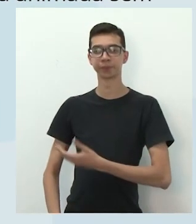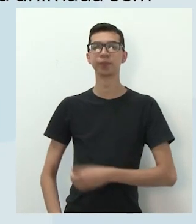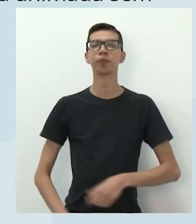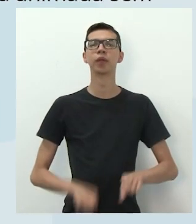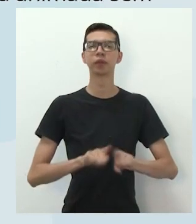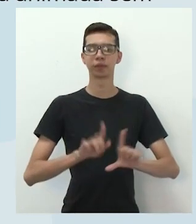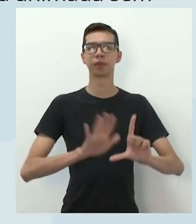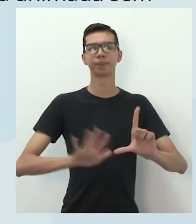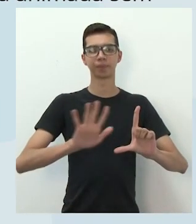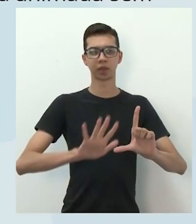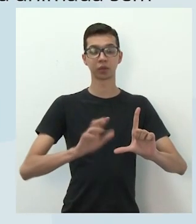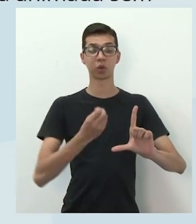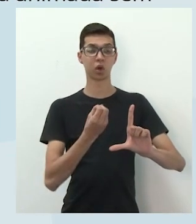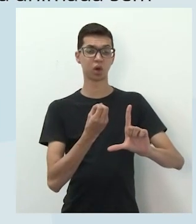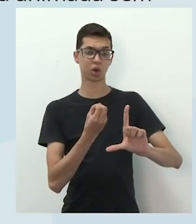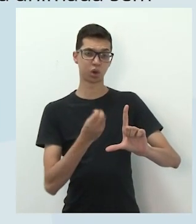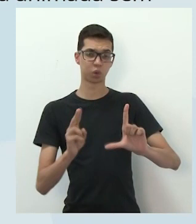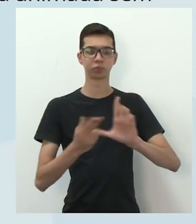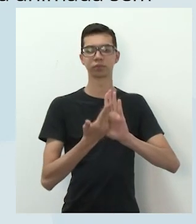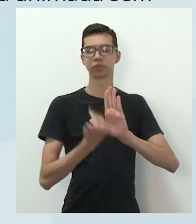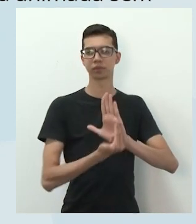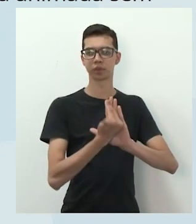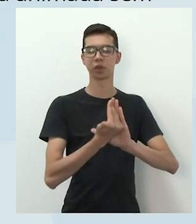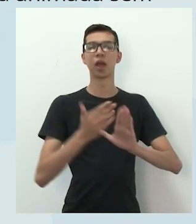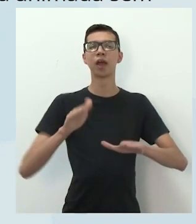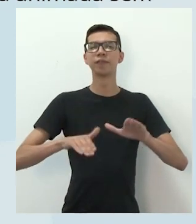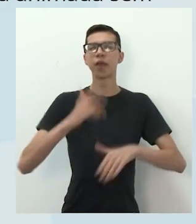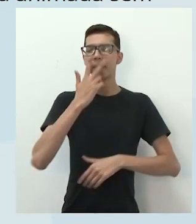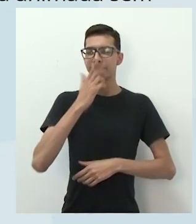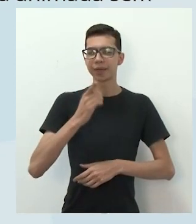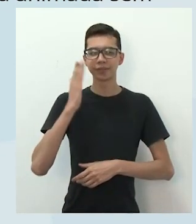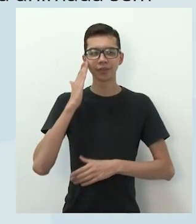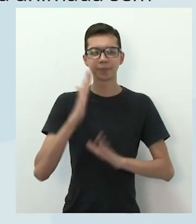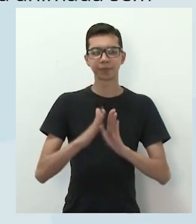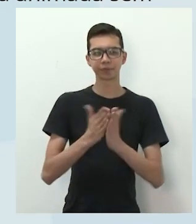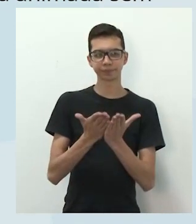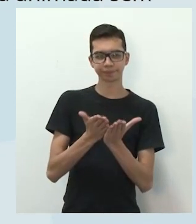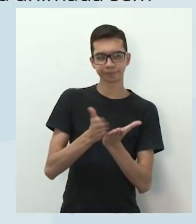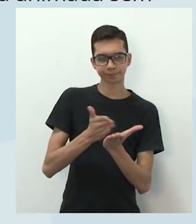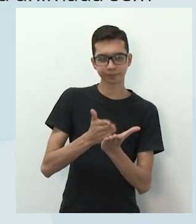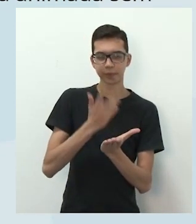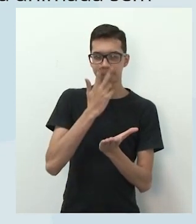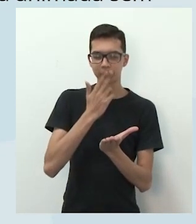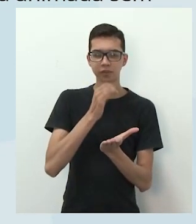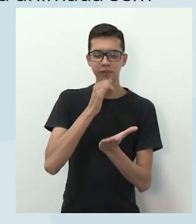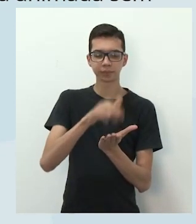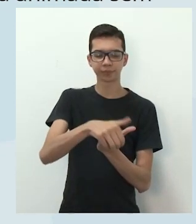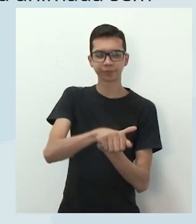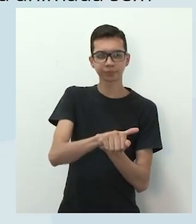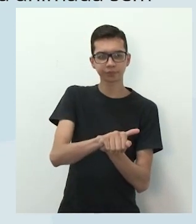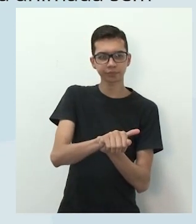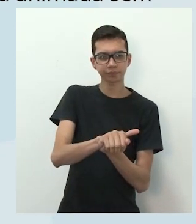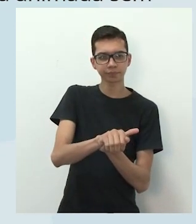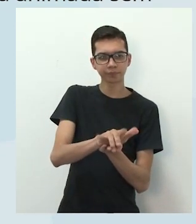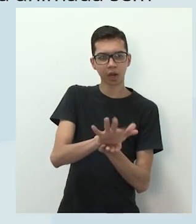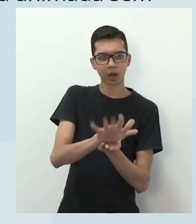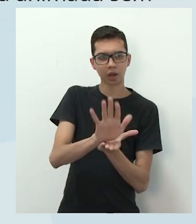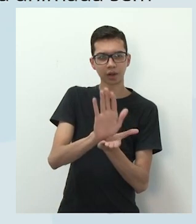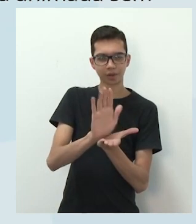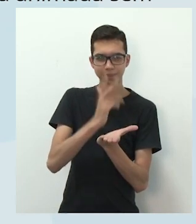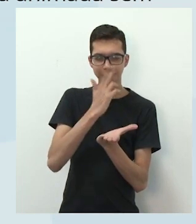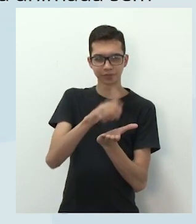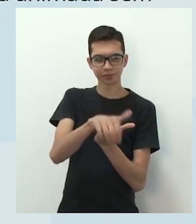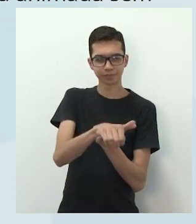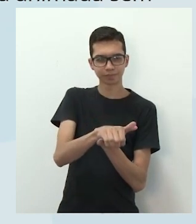também. Em geral, são confeccionados no formato de livreto, para serem folheados, dando a impressão de movimento, construindo uma sequência animada sem a ajuda